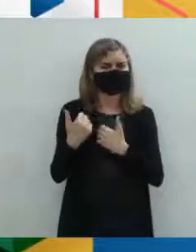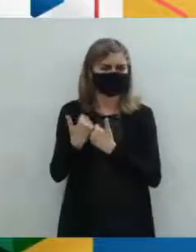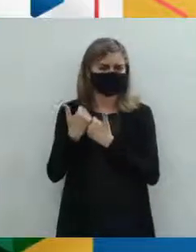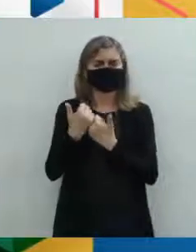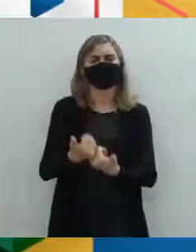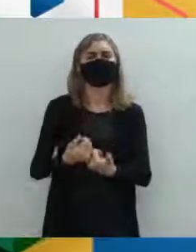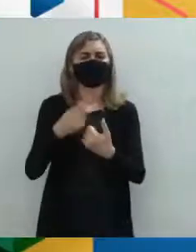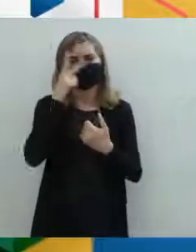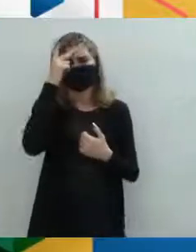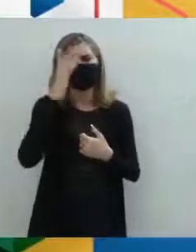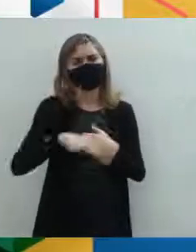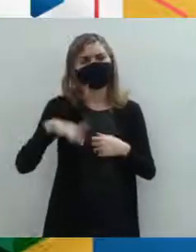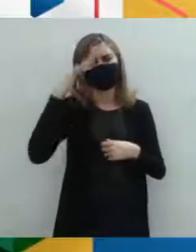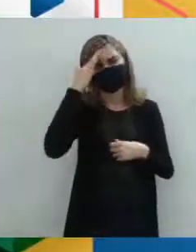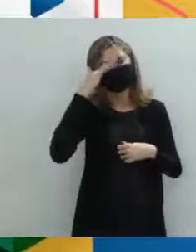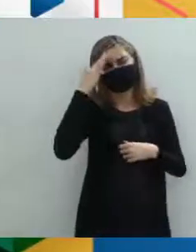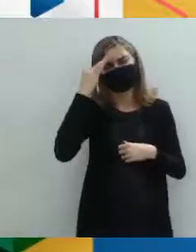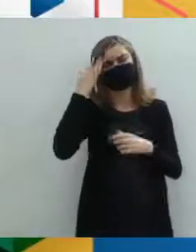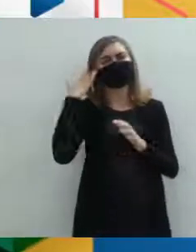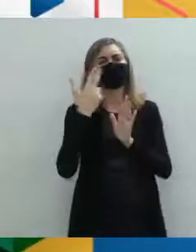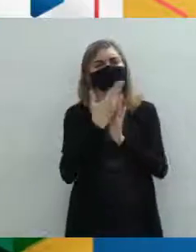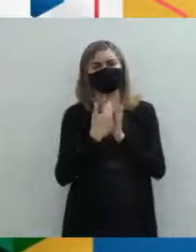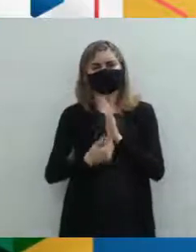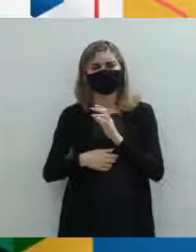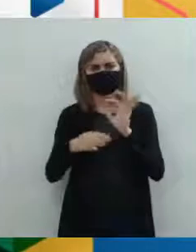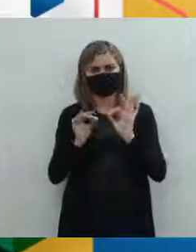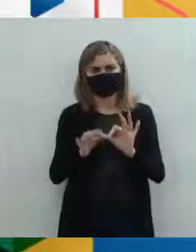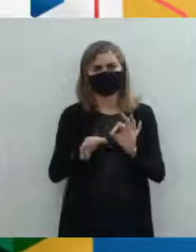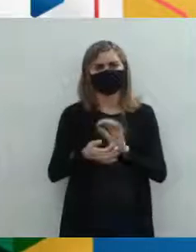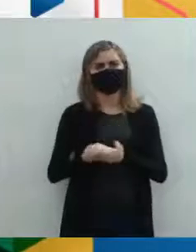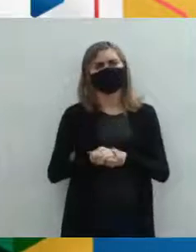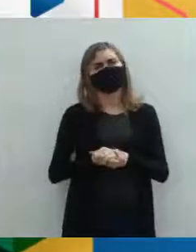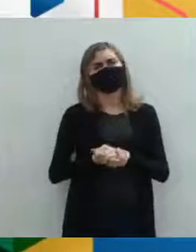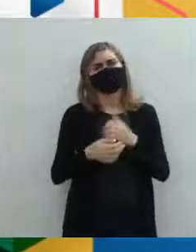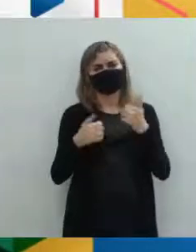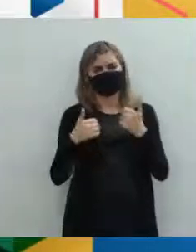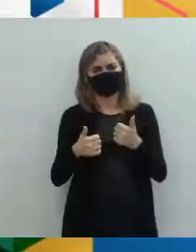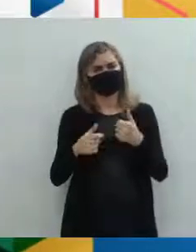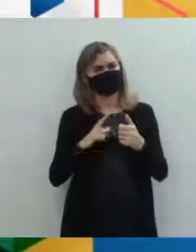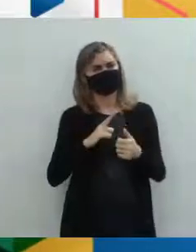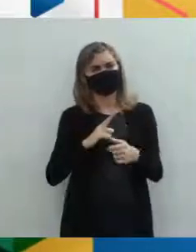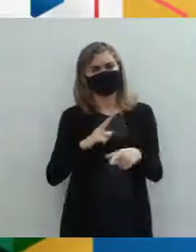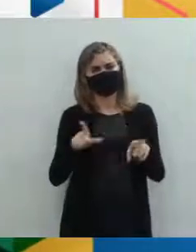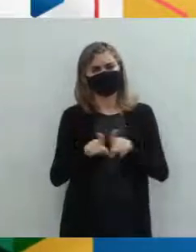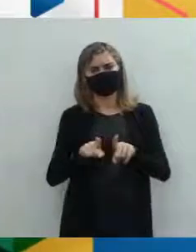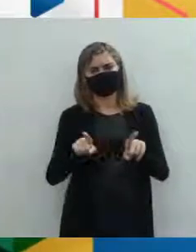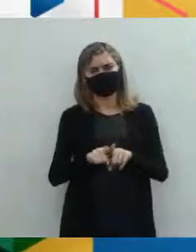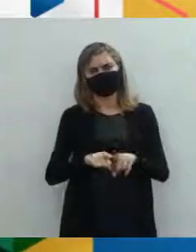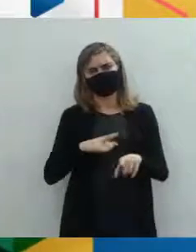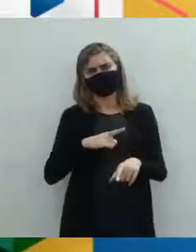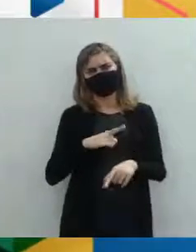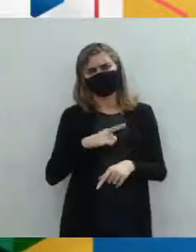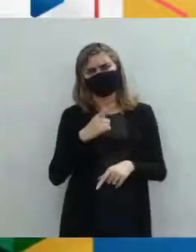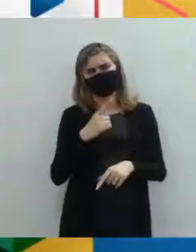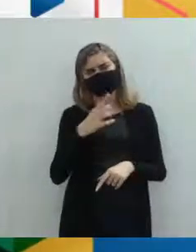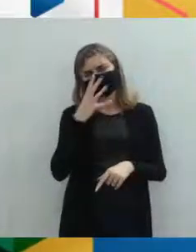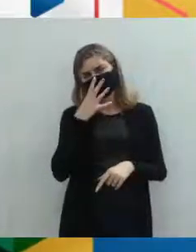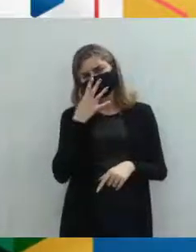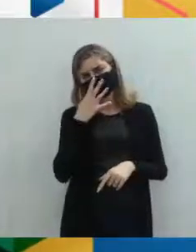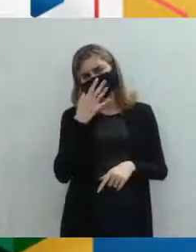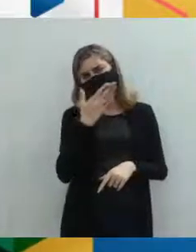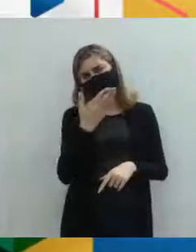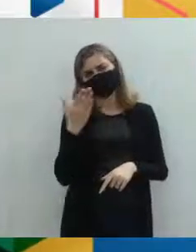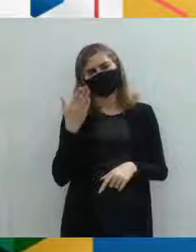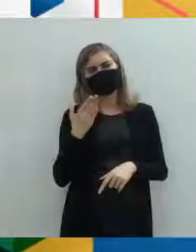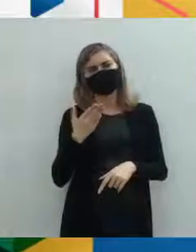para que as pessoas possam entender o que eles estão desenhando, certo? Muito bem, a gente tem também a questão da observação de vocês